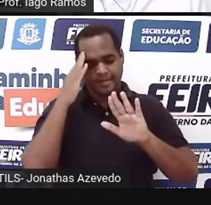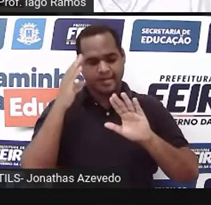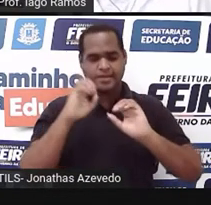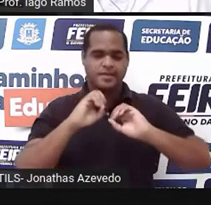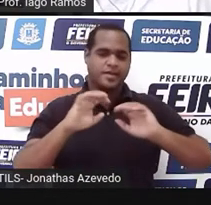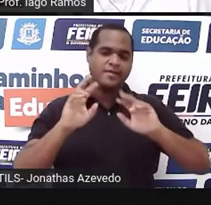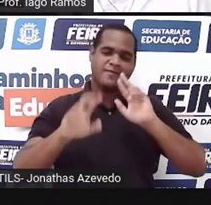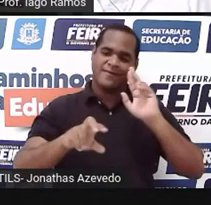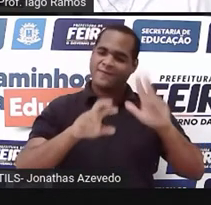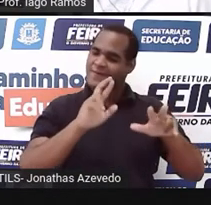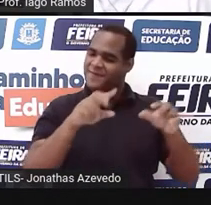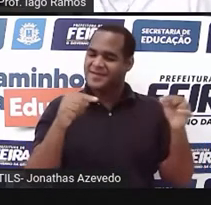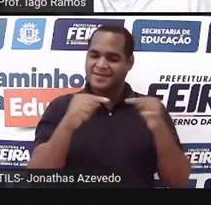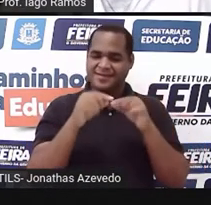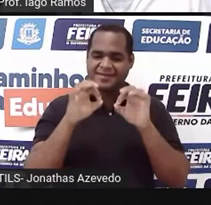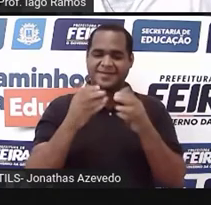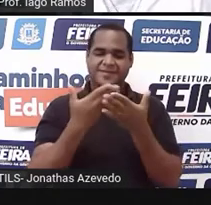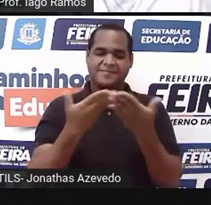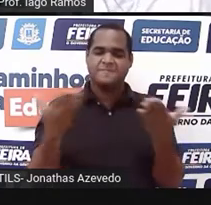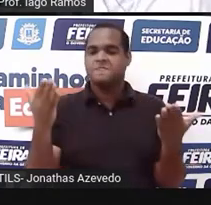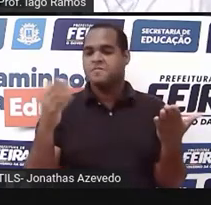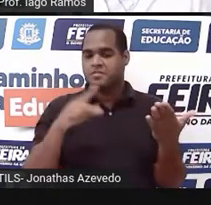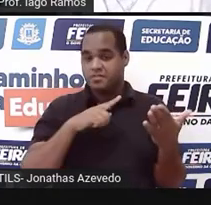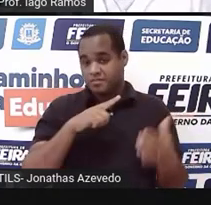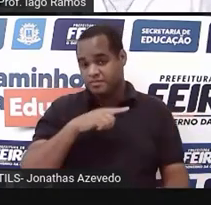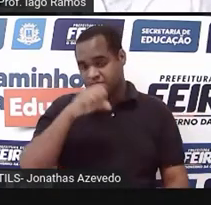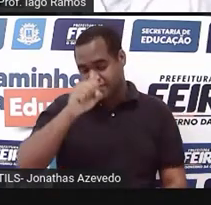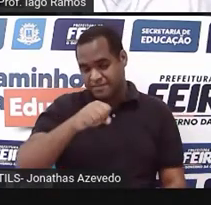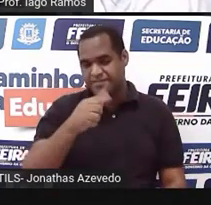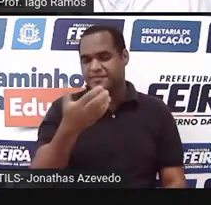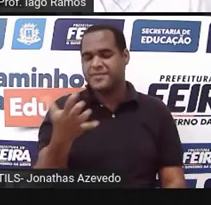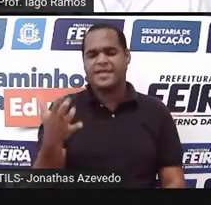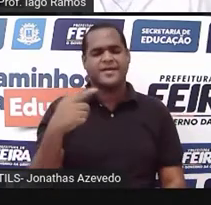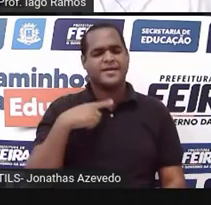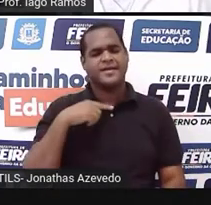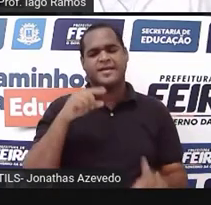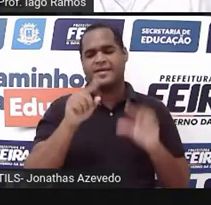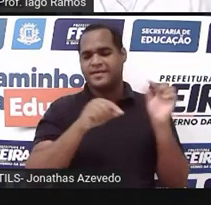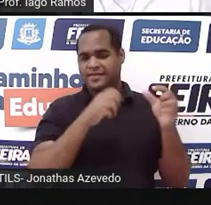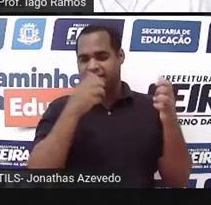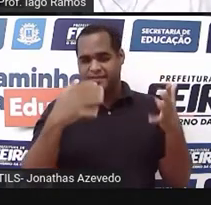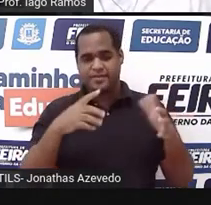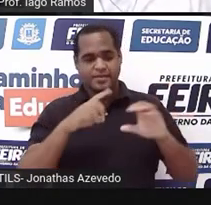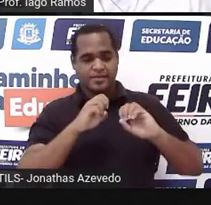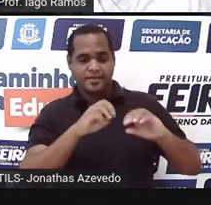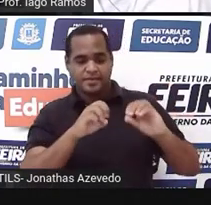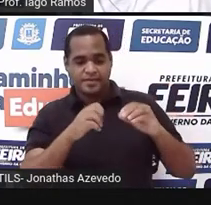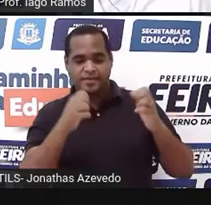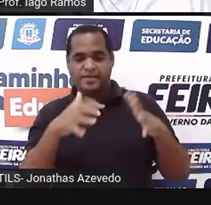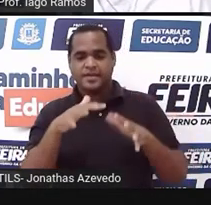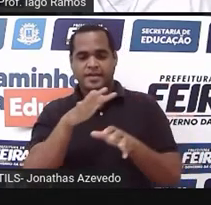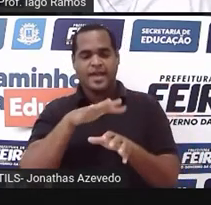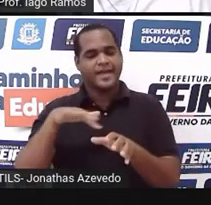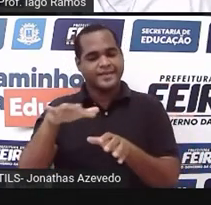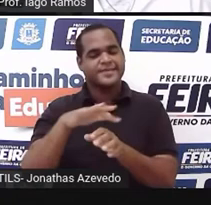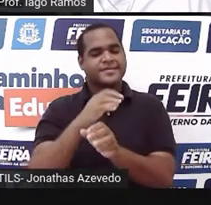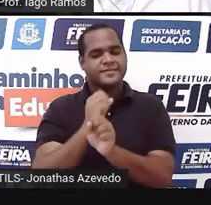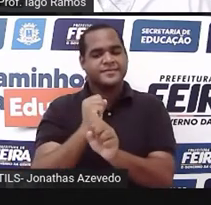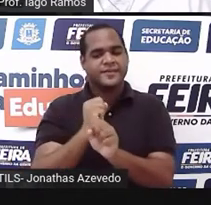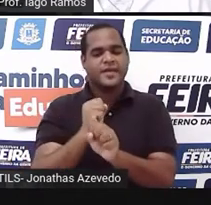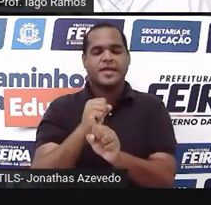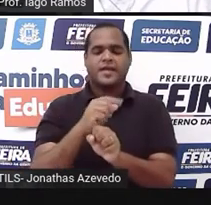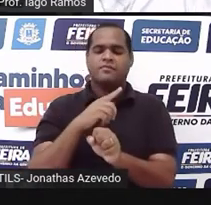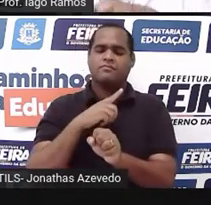tudo direitinho para você certo bom em todas essas aulas que eu falei de cálculo de área eu venho tentando